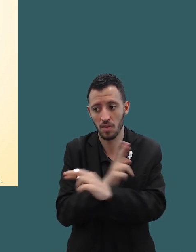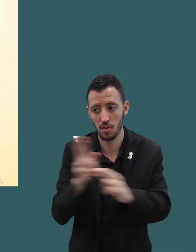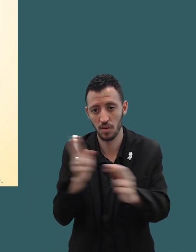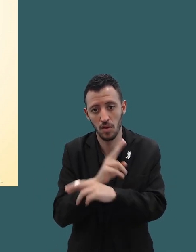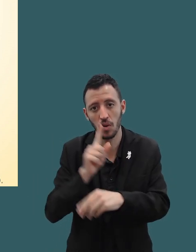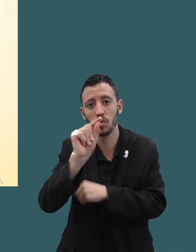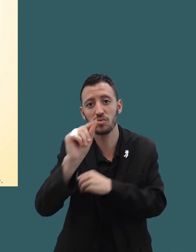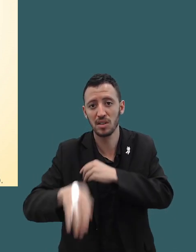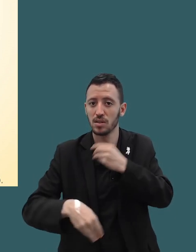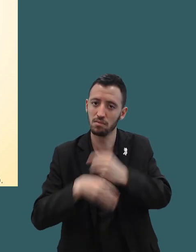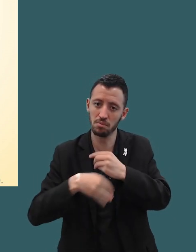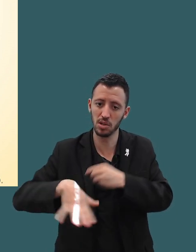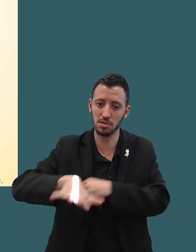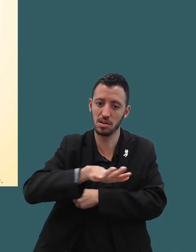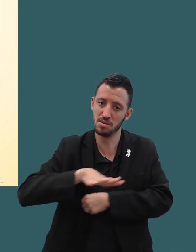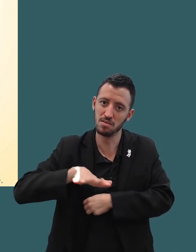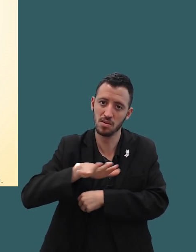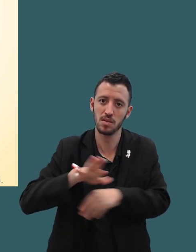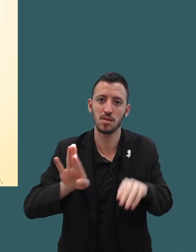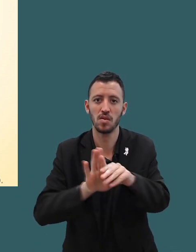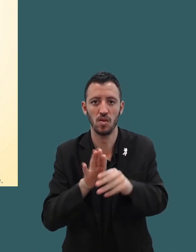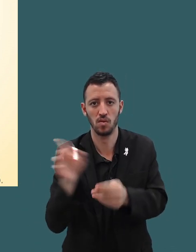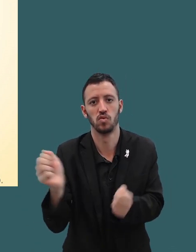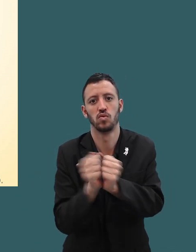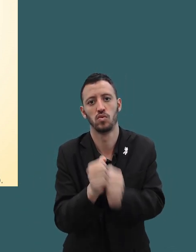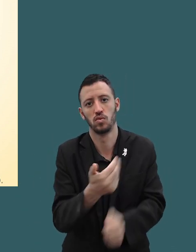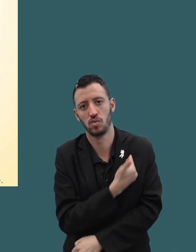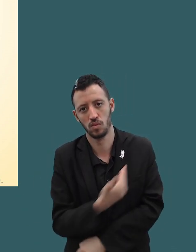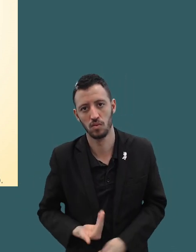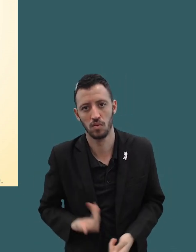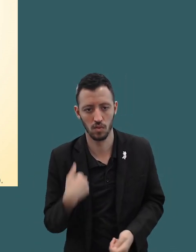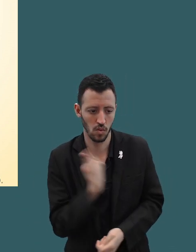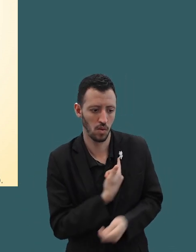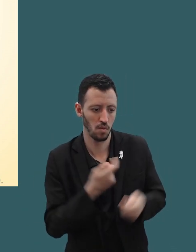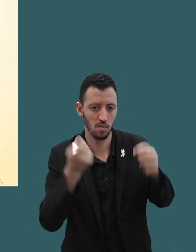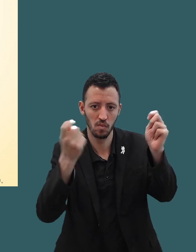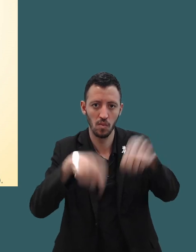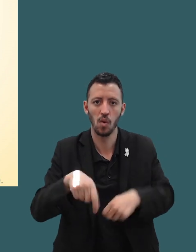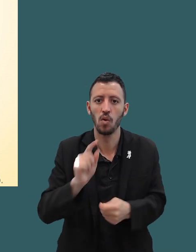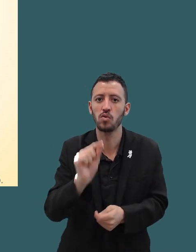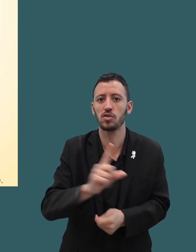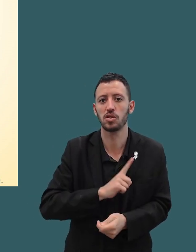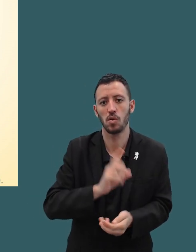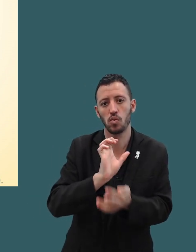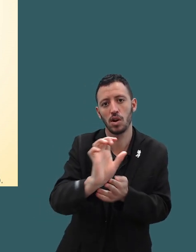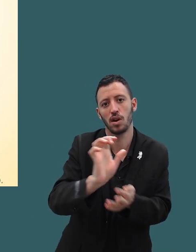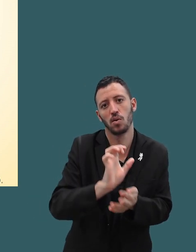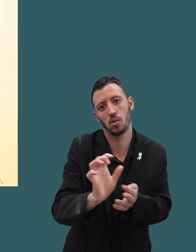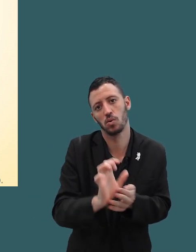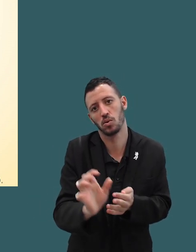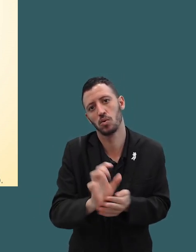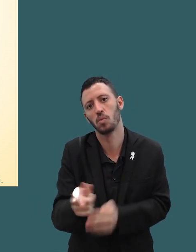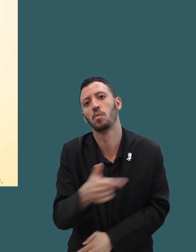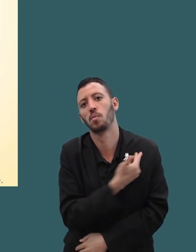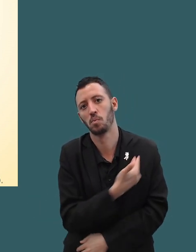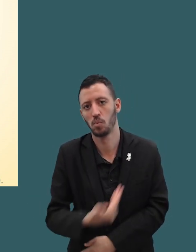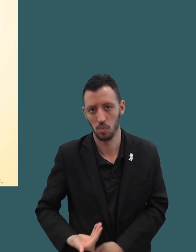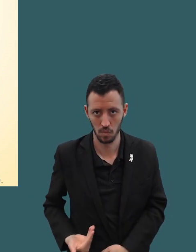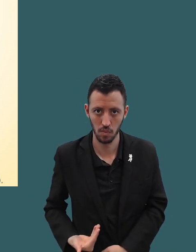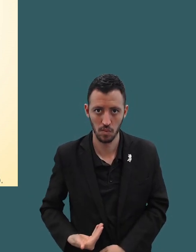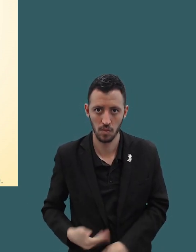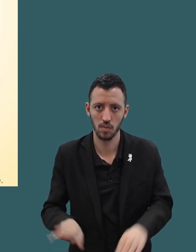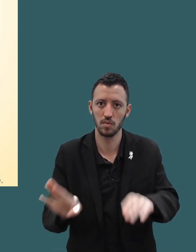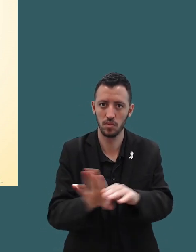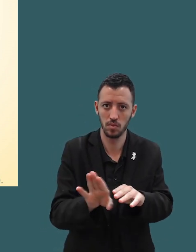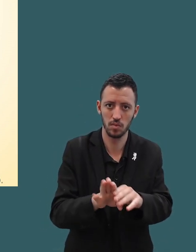compõem esse campo, mas também entre os governos, para que a gente possa otimizar recursos públicos